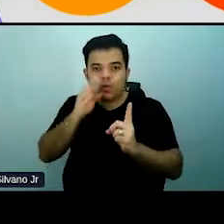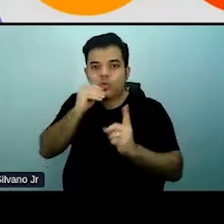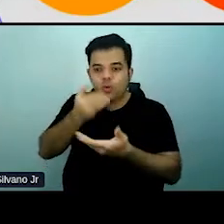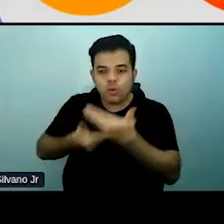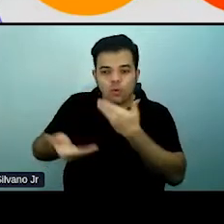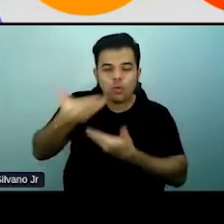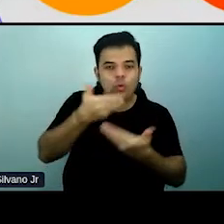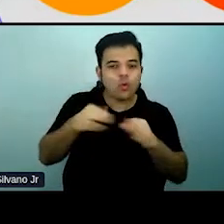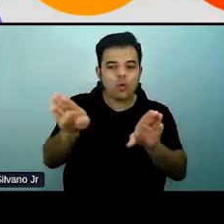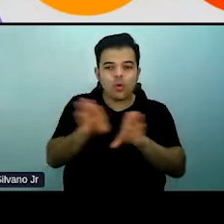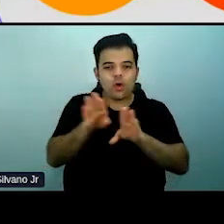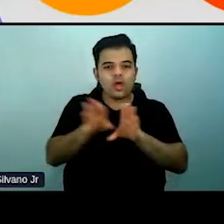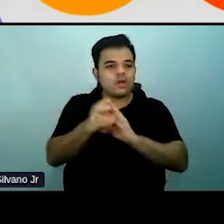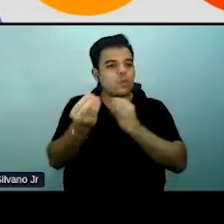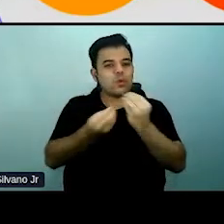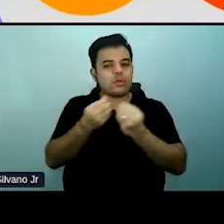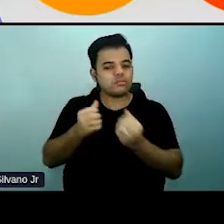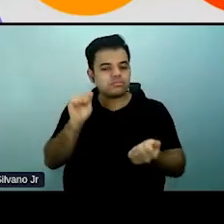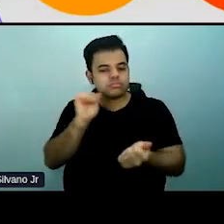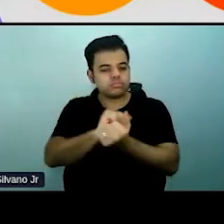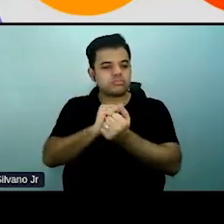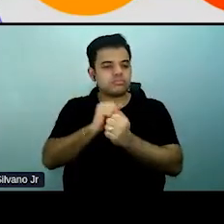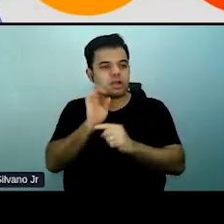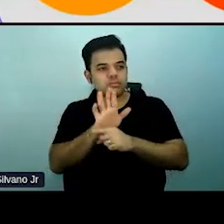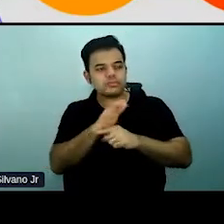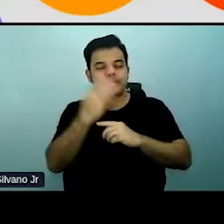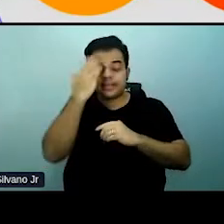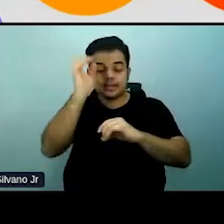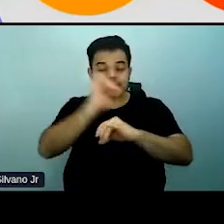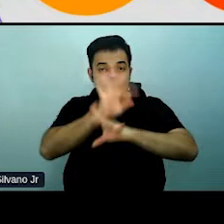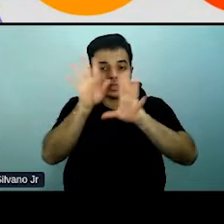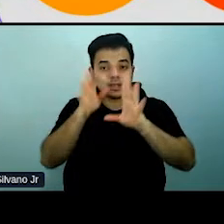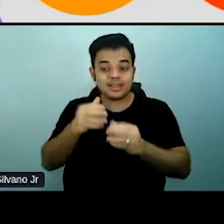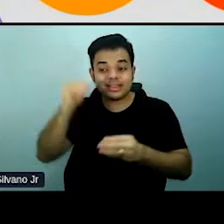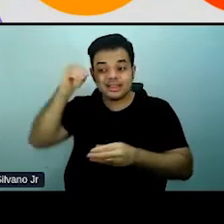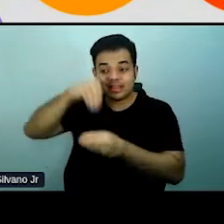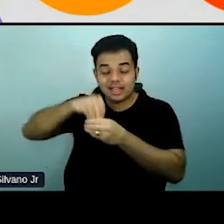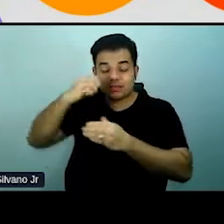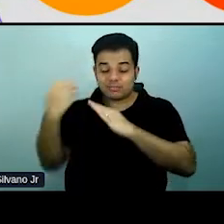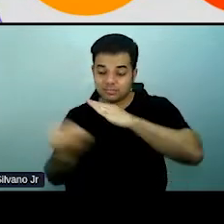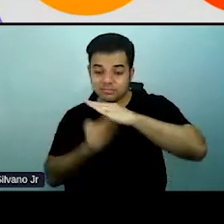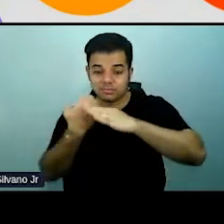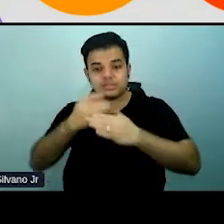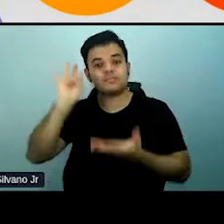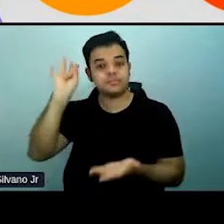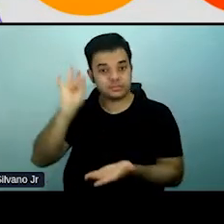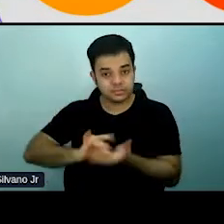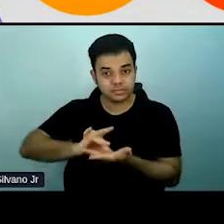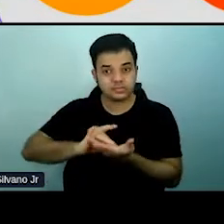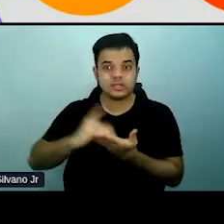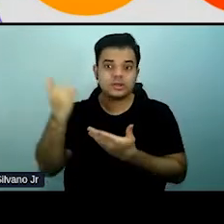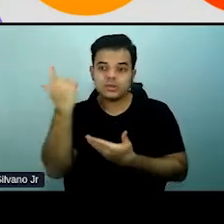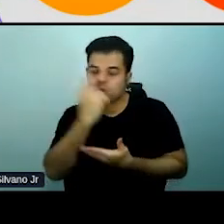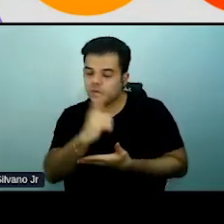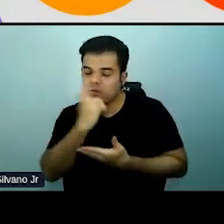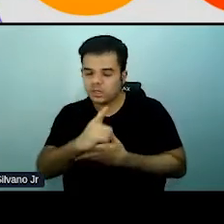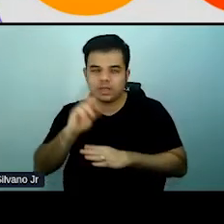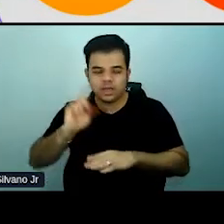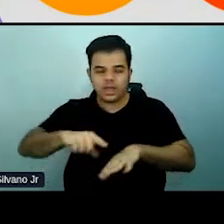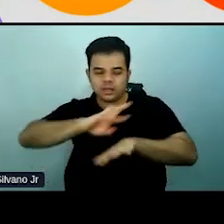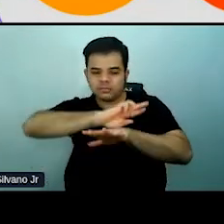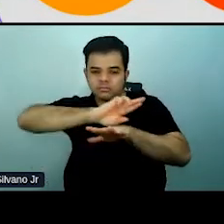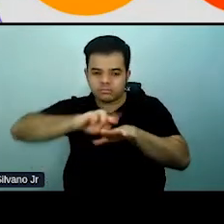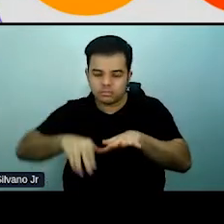se enquadram, né? E para entender se dentro das organizações existe de fato ações de diversidade com